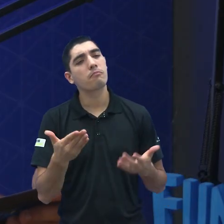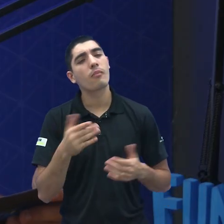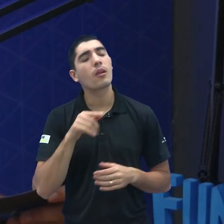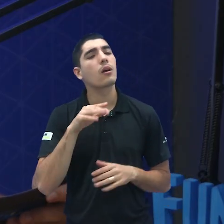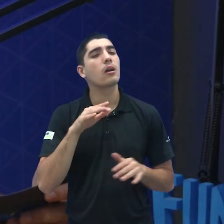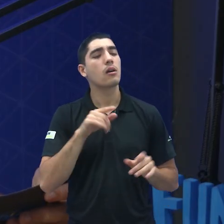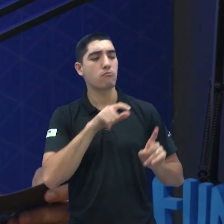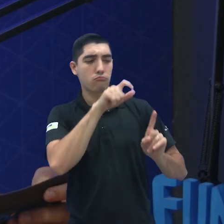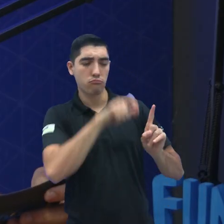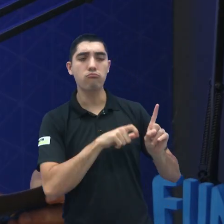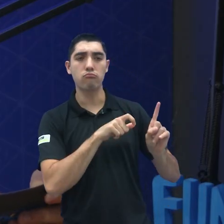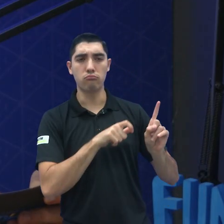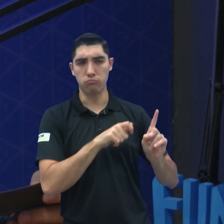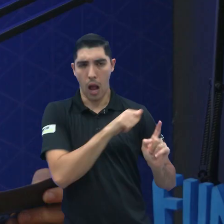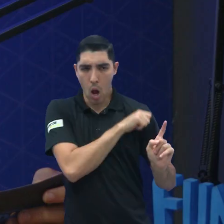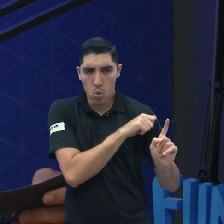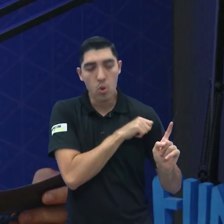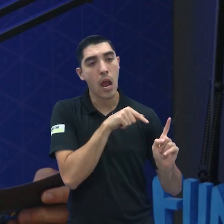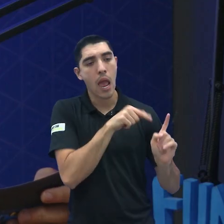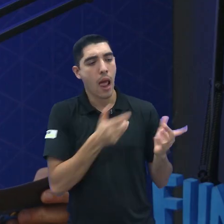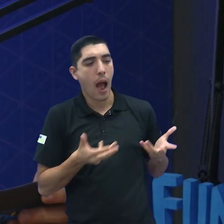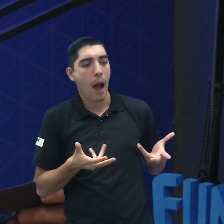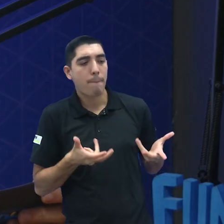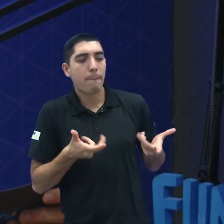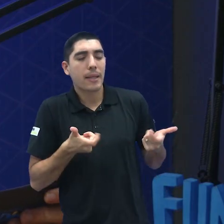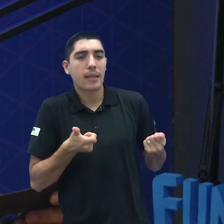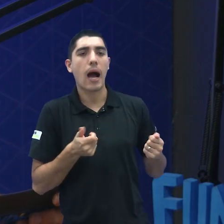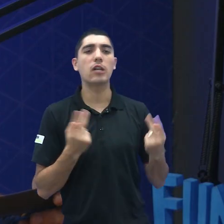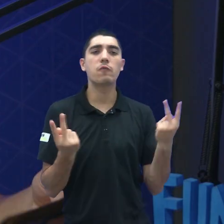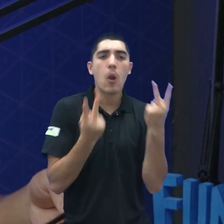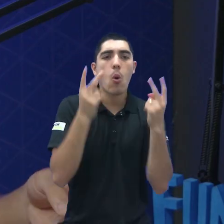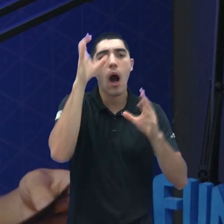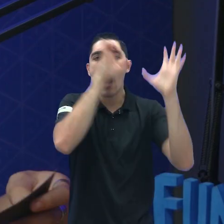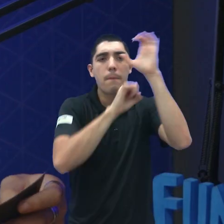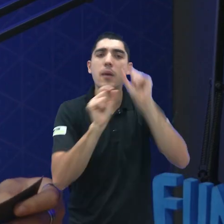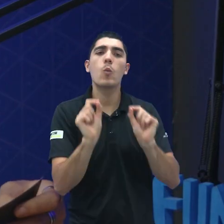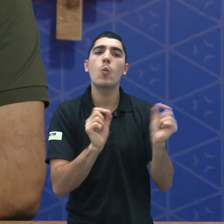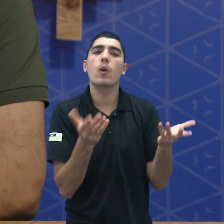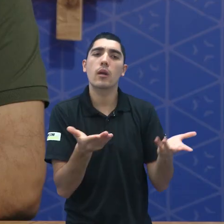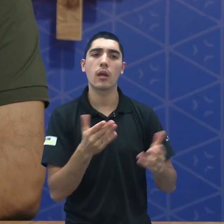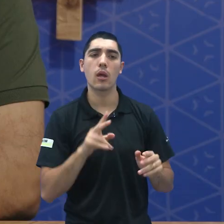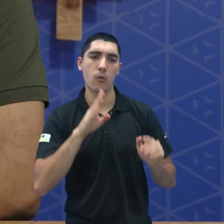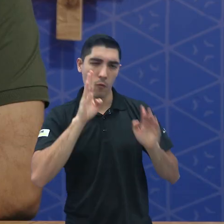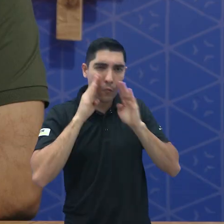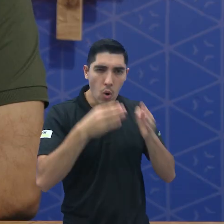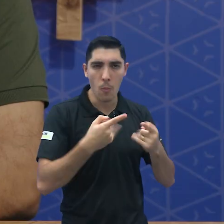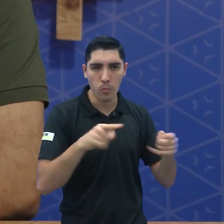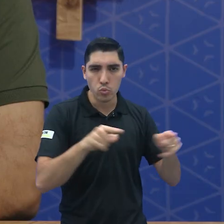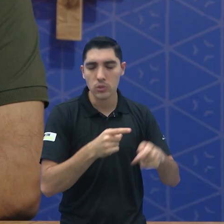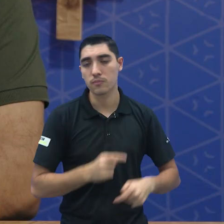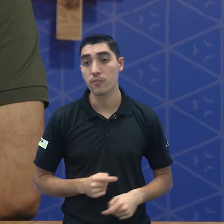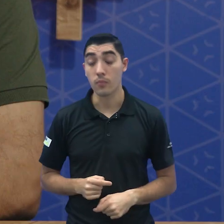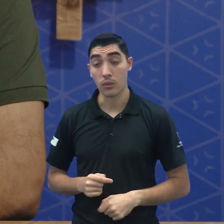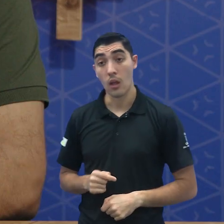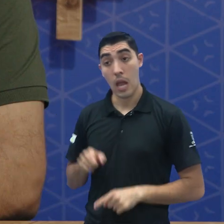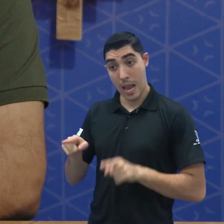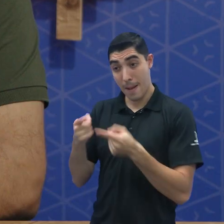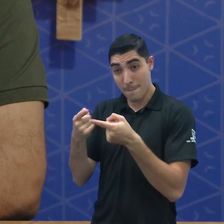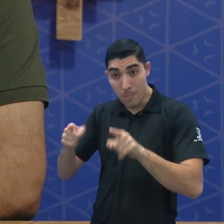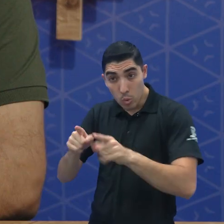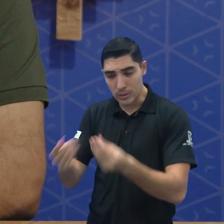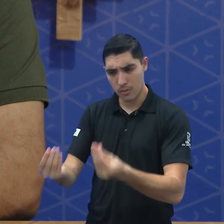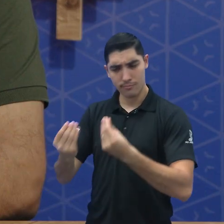quais habilidades e valores os jovens desenvolvem por meio da música e das artes? A música, por si só, ela já